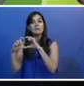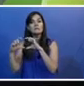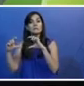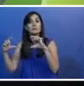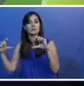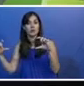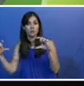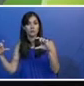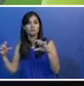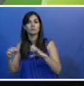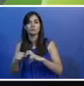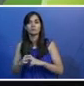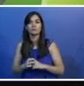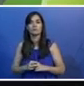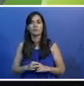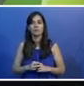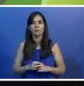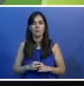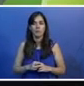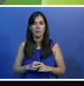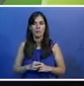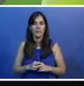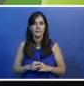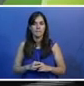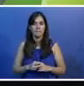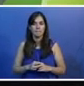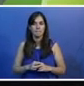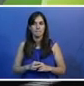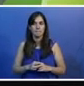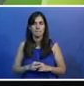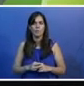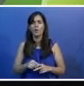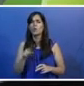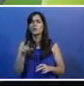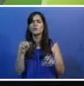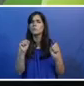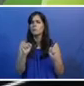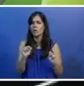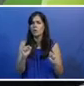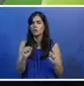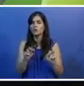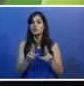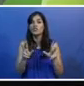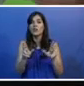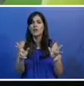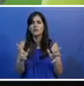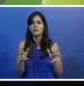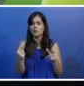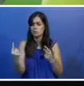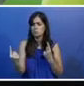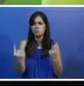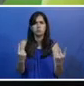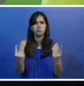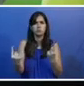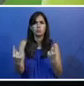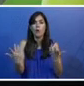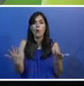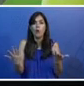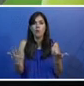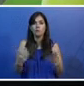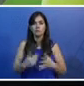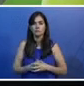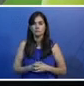xy, x mais y mais 2. O que você pode observar de diferença? Todas